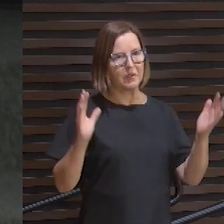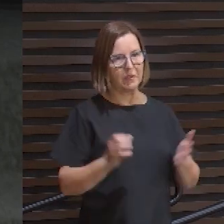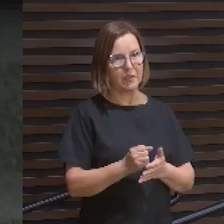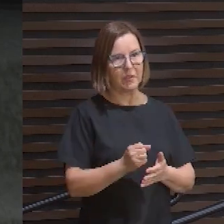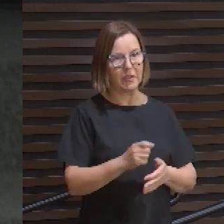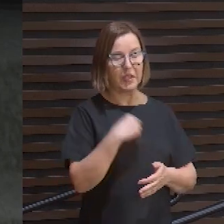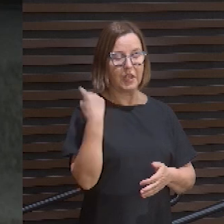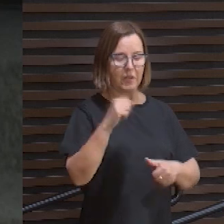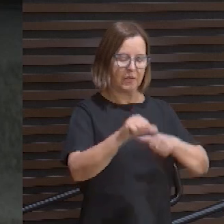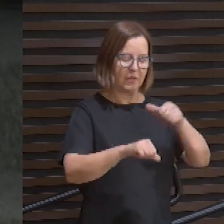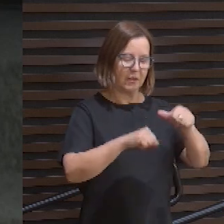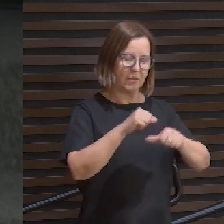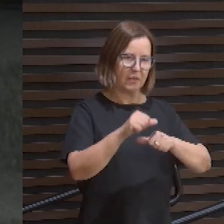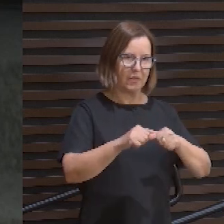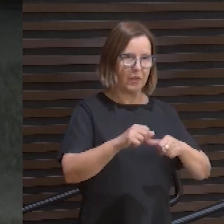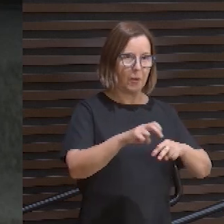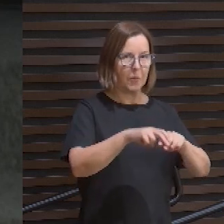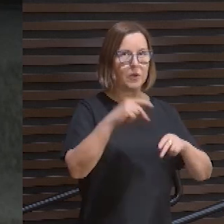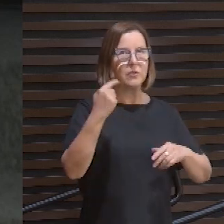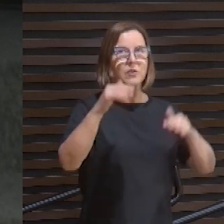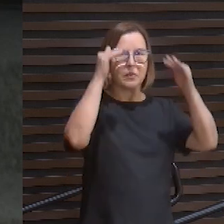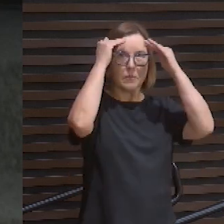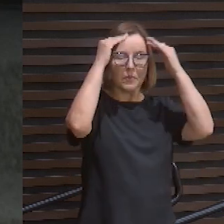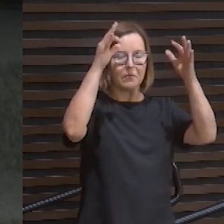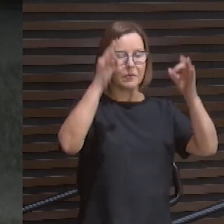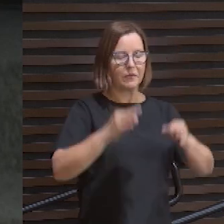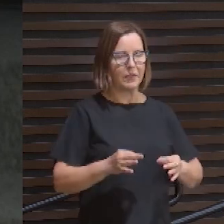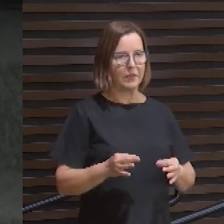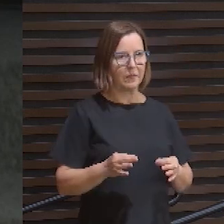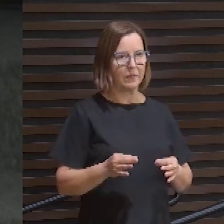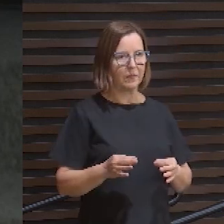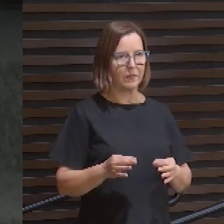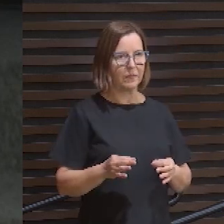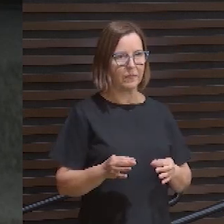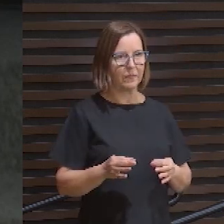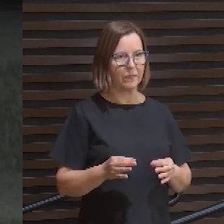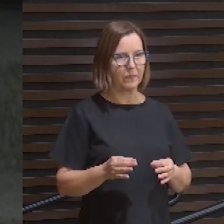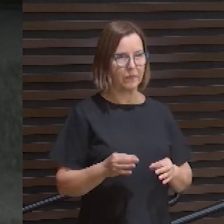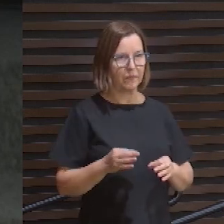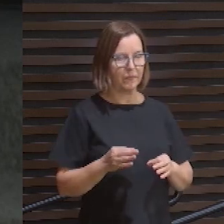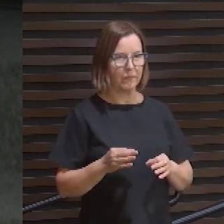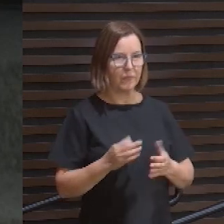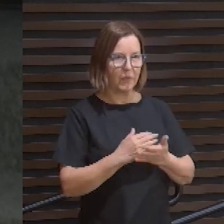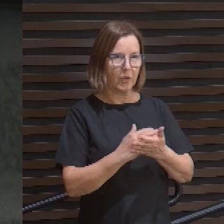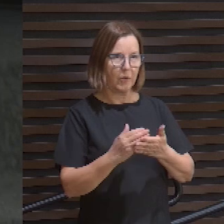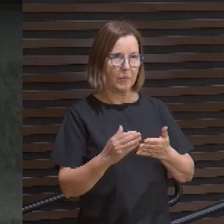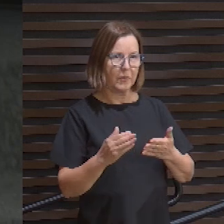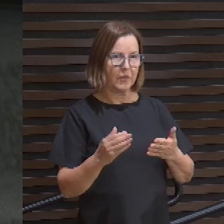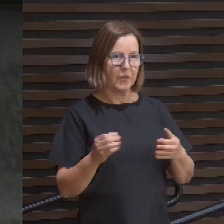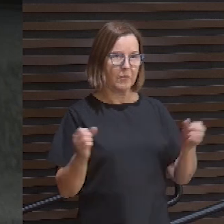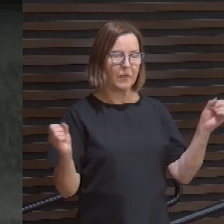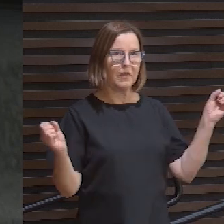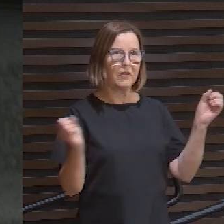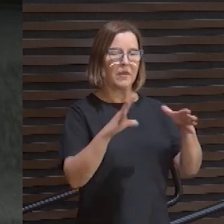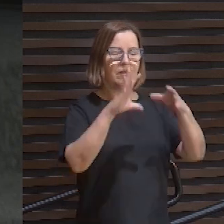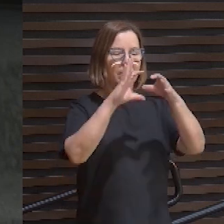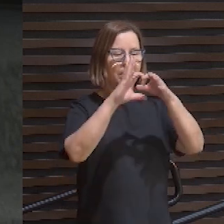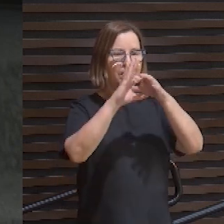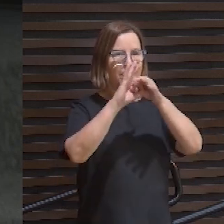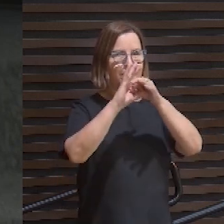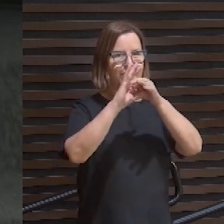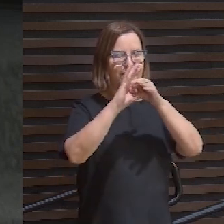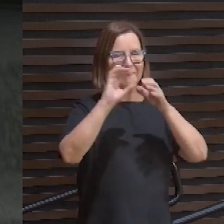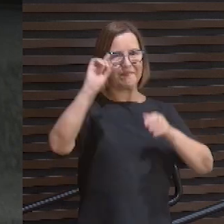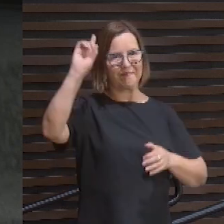obediência perfeita, entrando em nova relação com Deus.